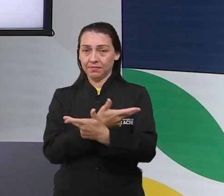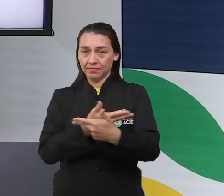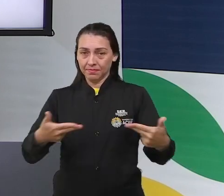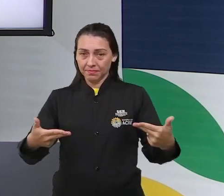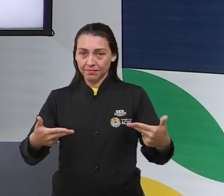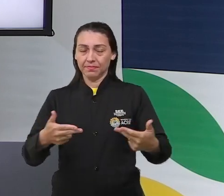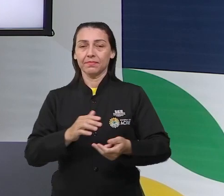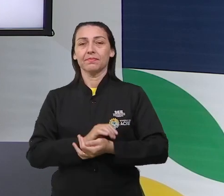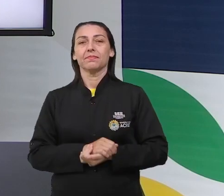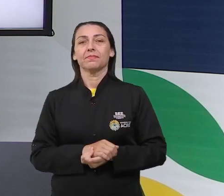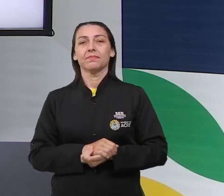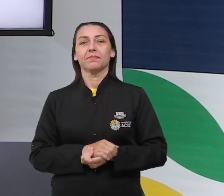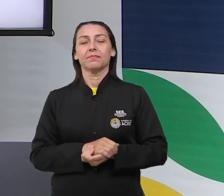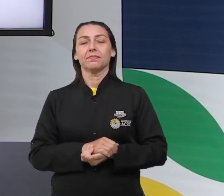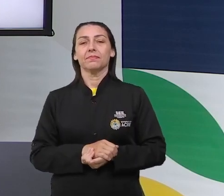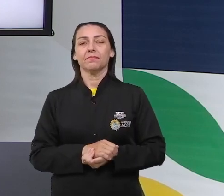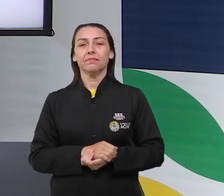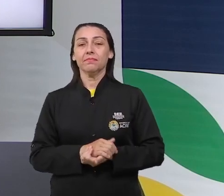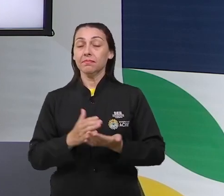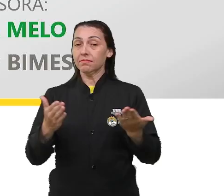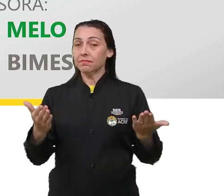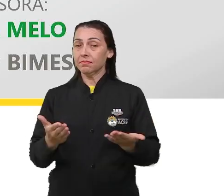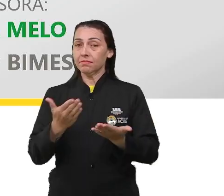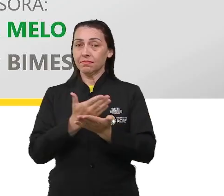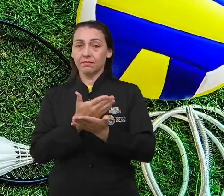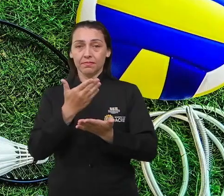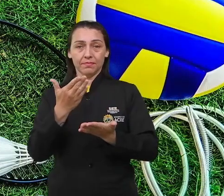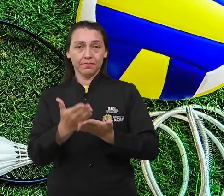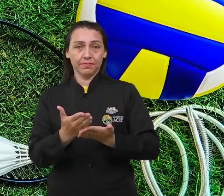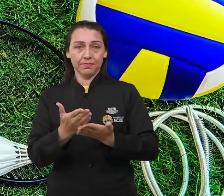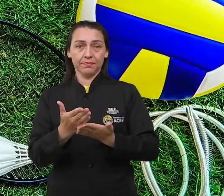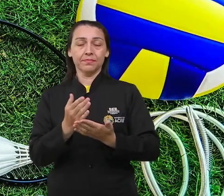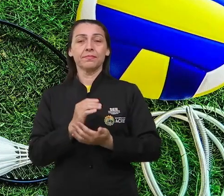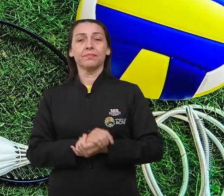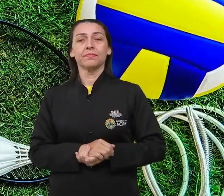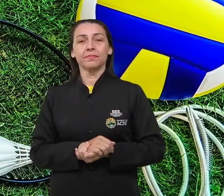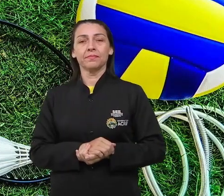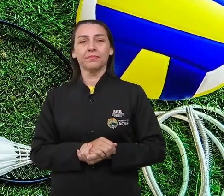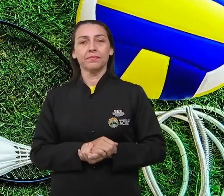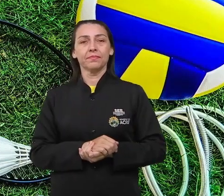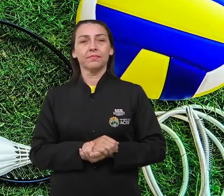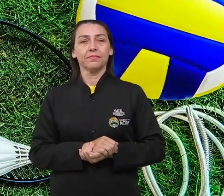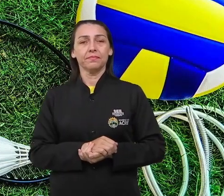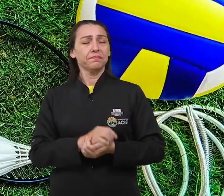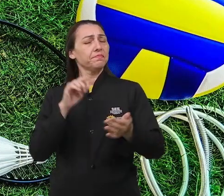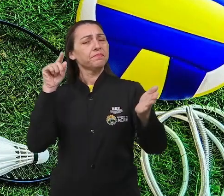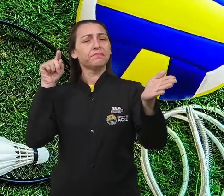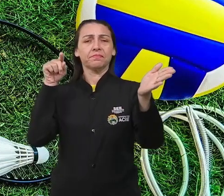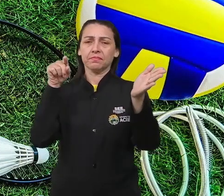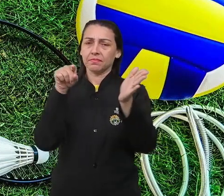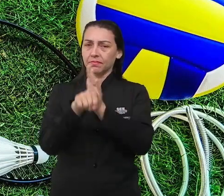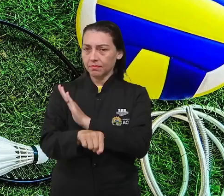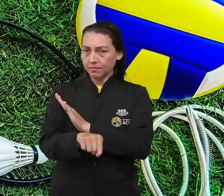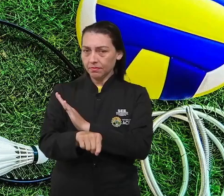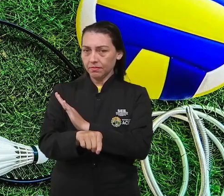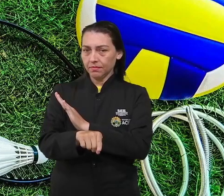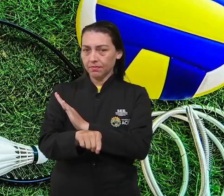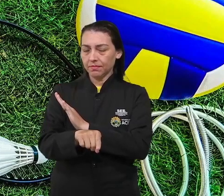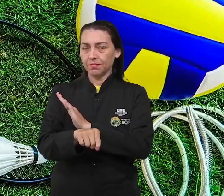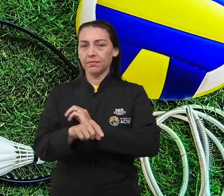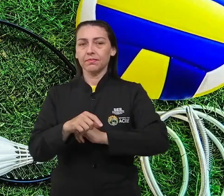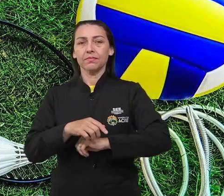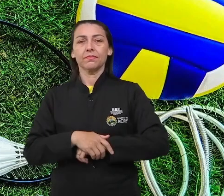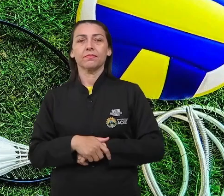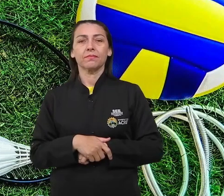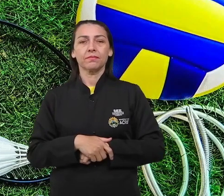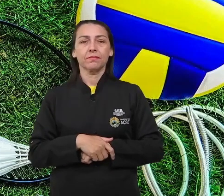a esportes. Vamos agora começar com a seguinte pergunta que eu direciono a vocês.